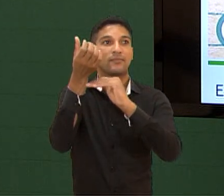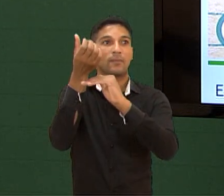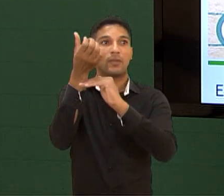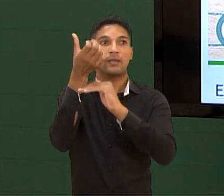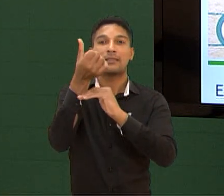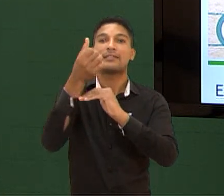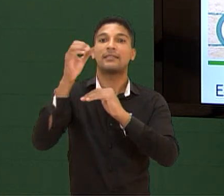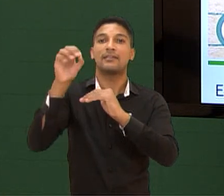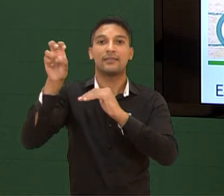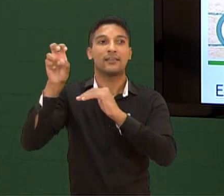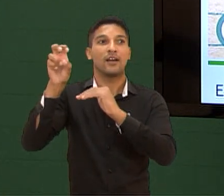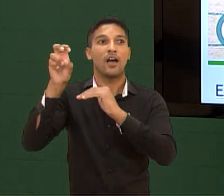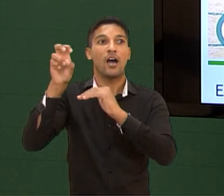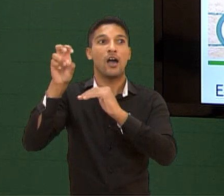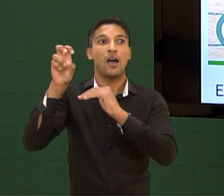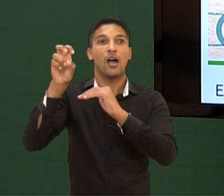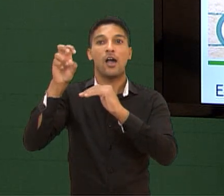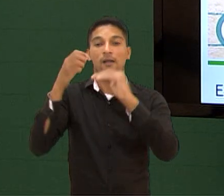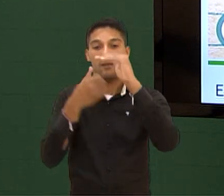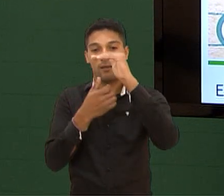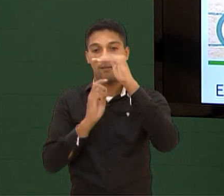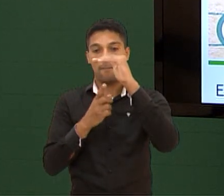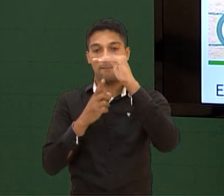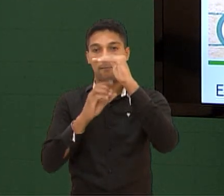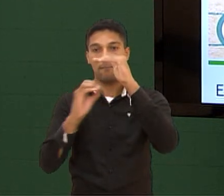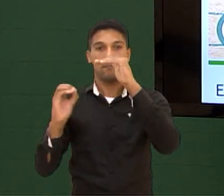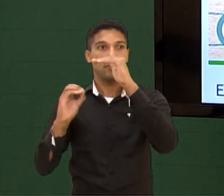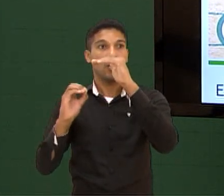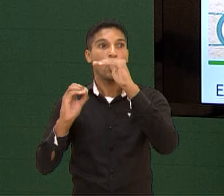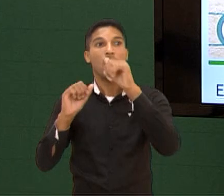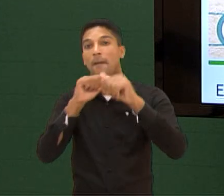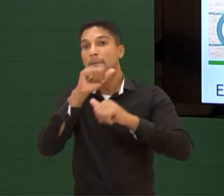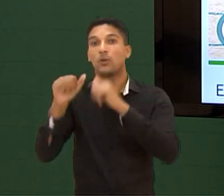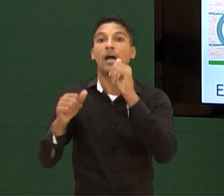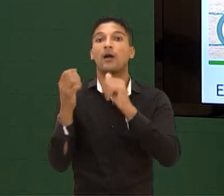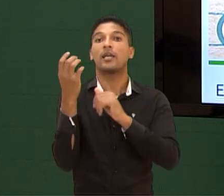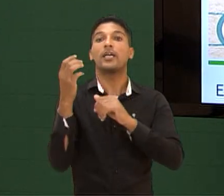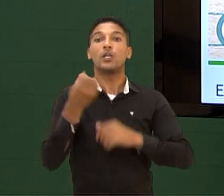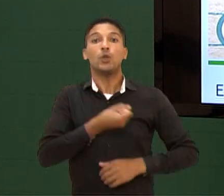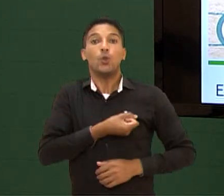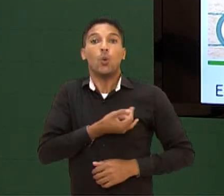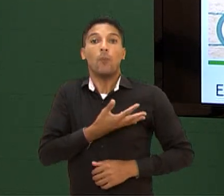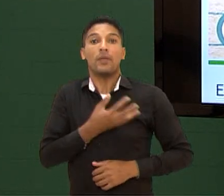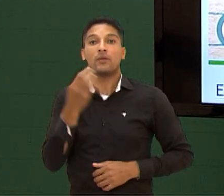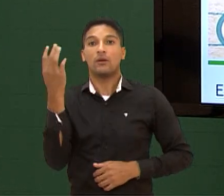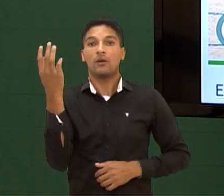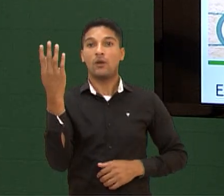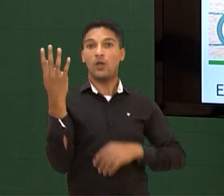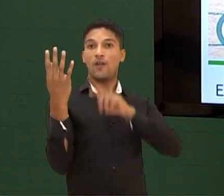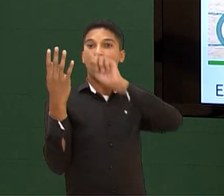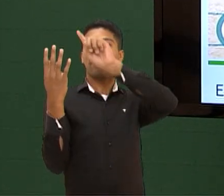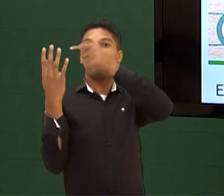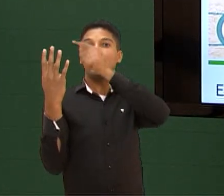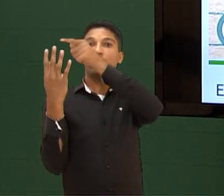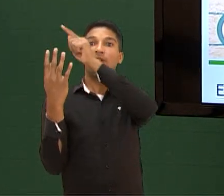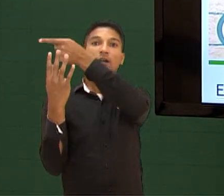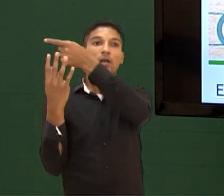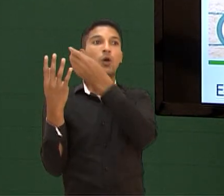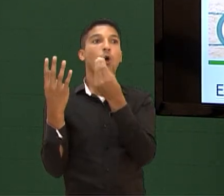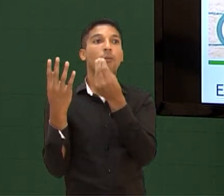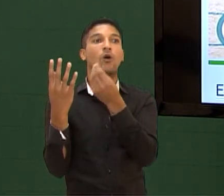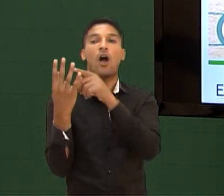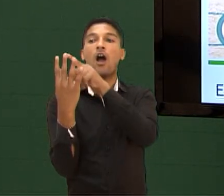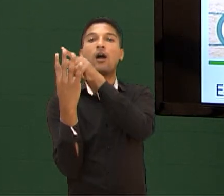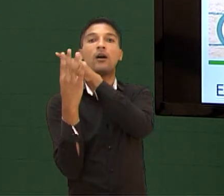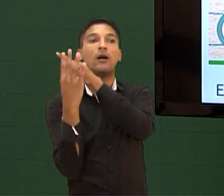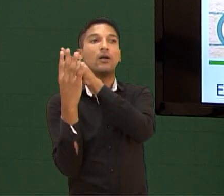605 milésimos. Eu vou transformar agora aqui, né, em número decimal. Vou colocar aqui para vocês verem. 1, 2, 3 casas.